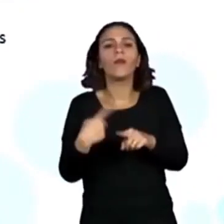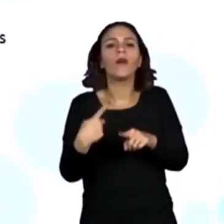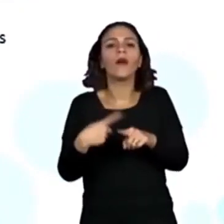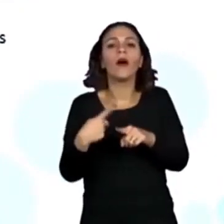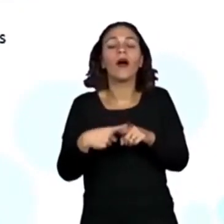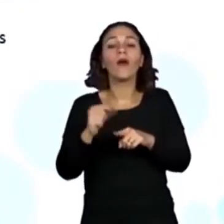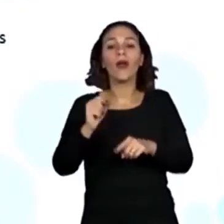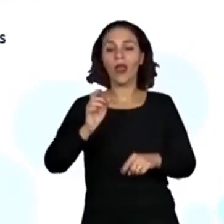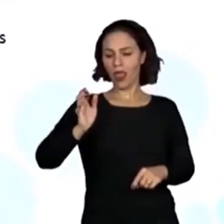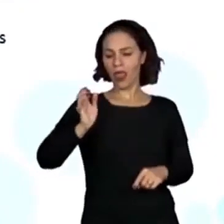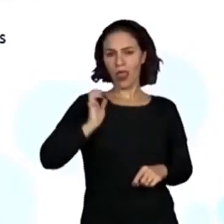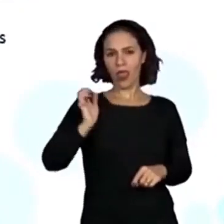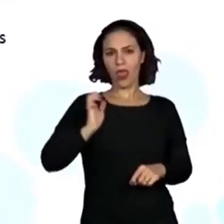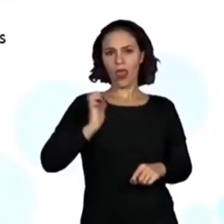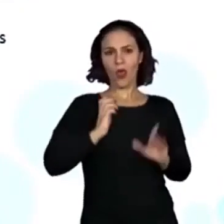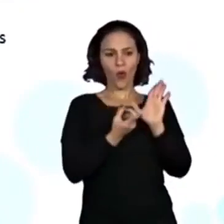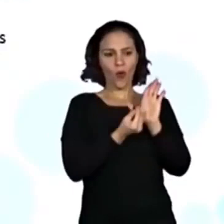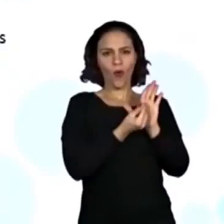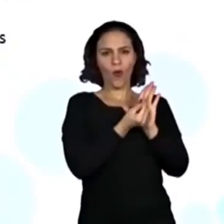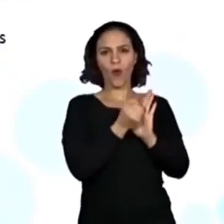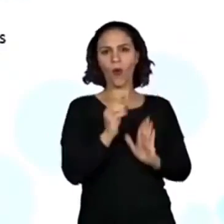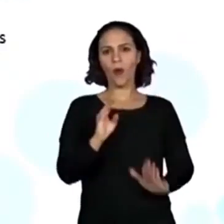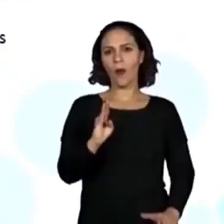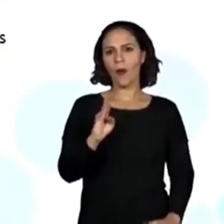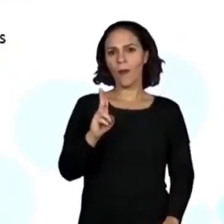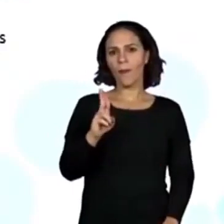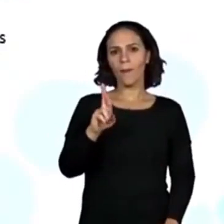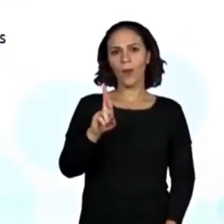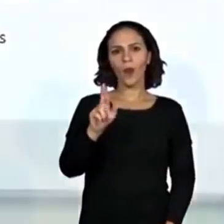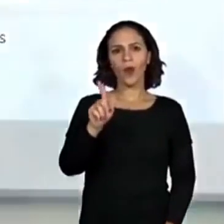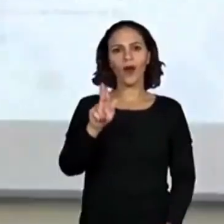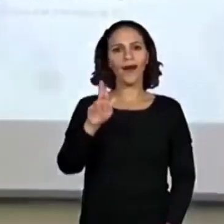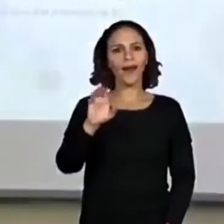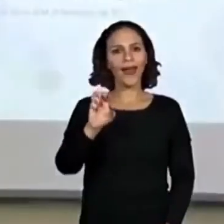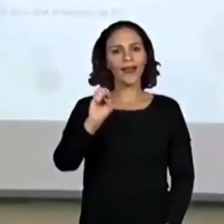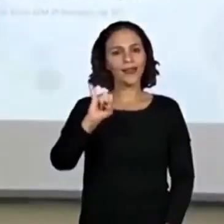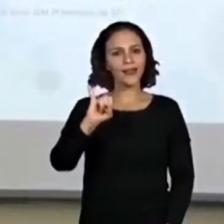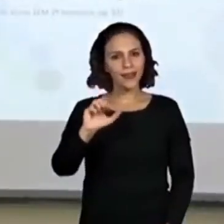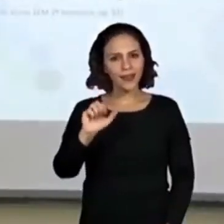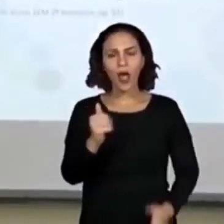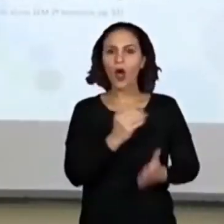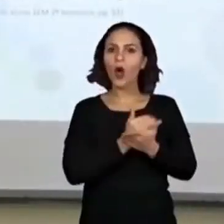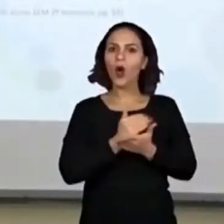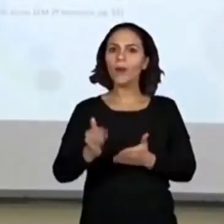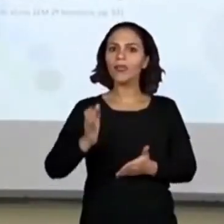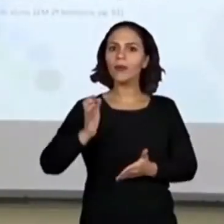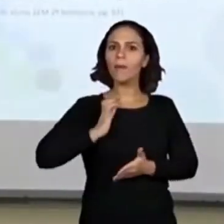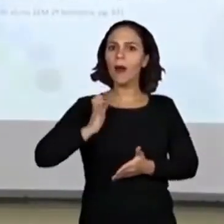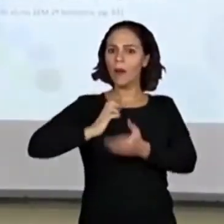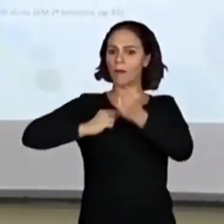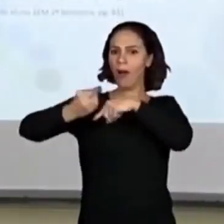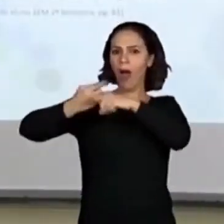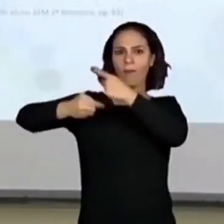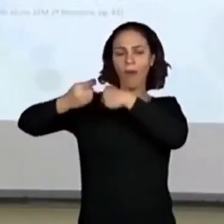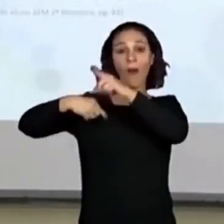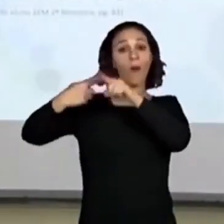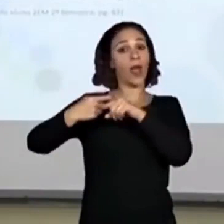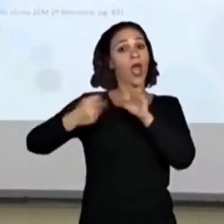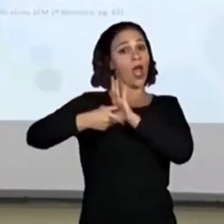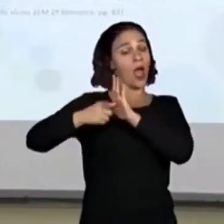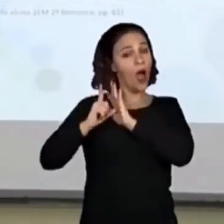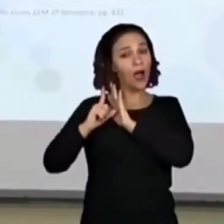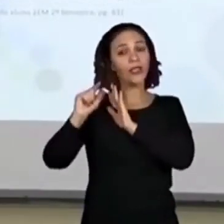enriquecimento da burguesia. Então, o que houve? O país era agrícola e pecuária, a economia era baseada nisso